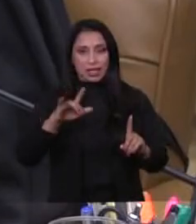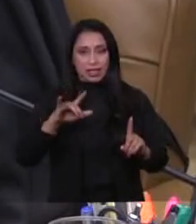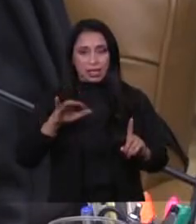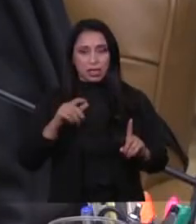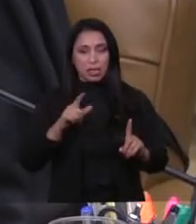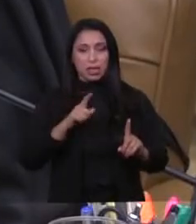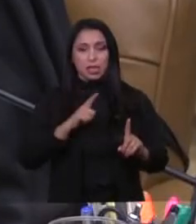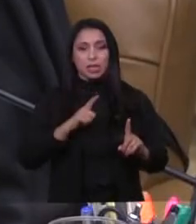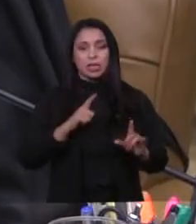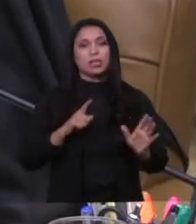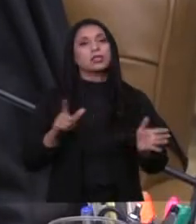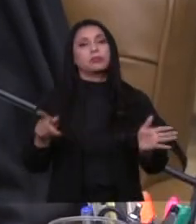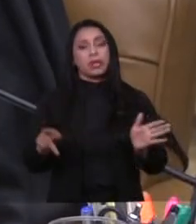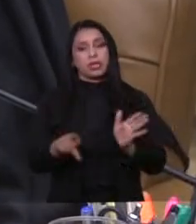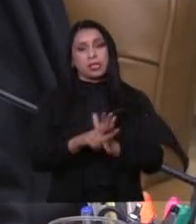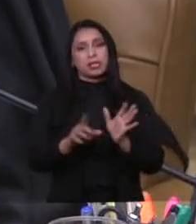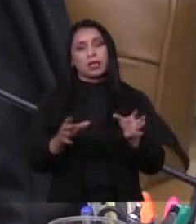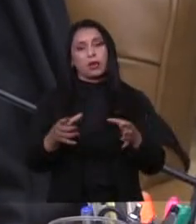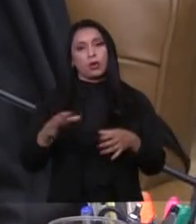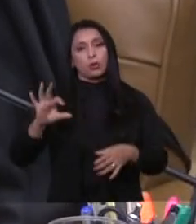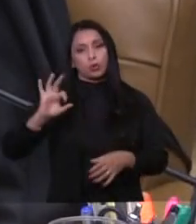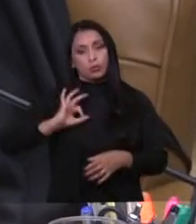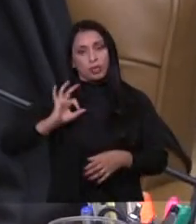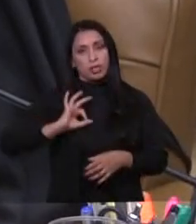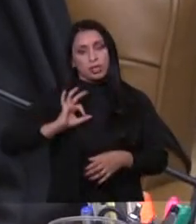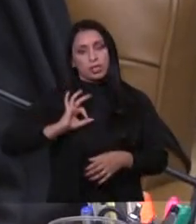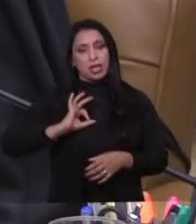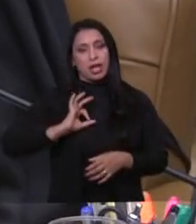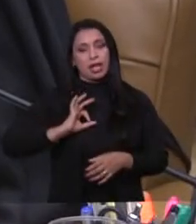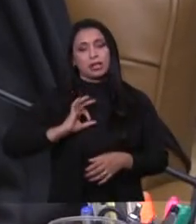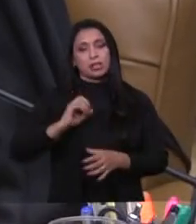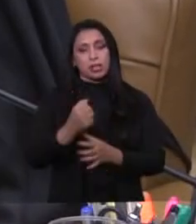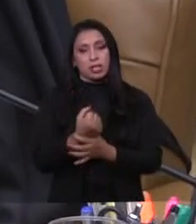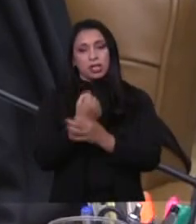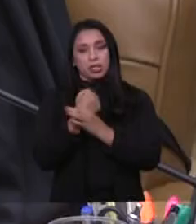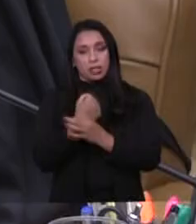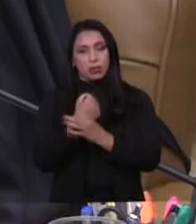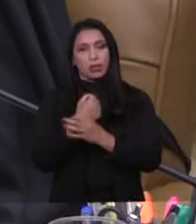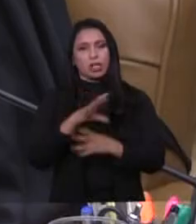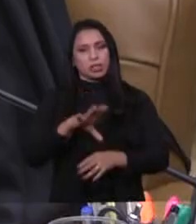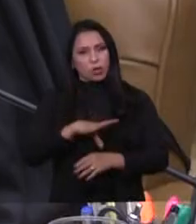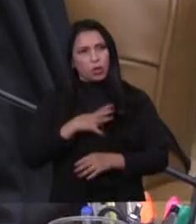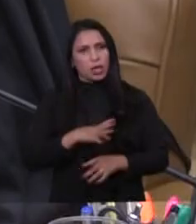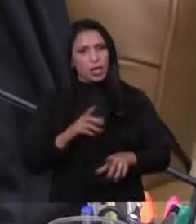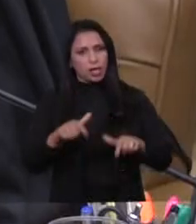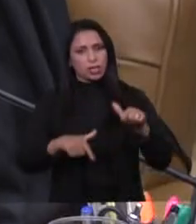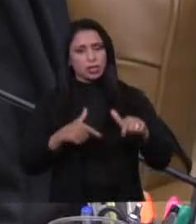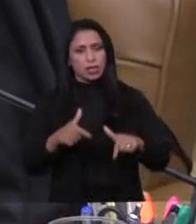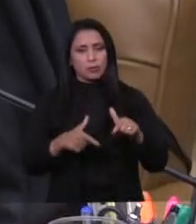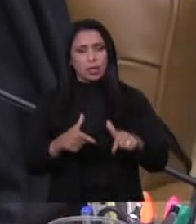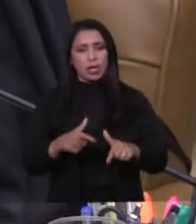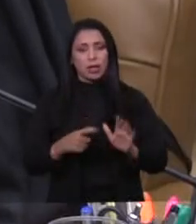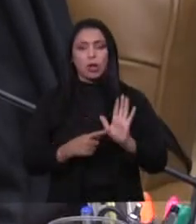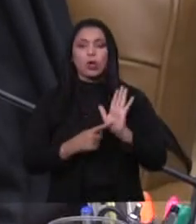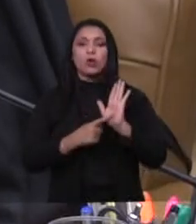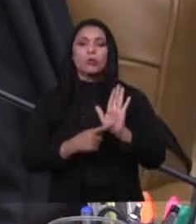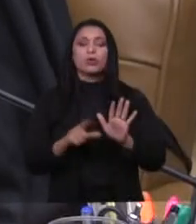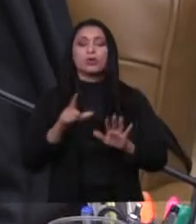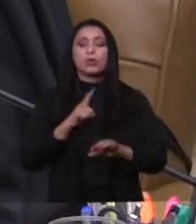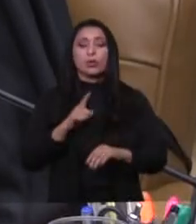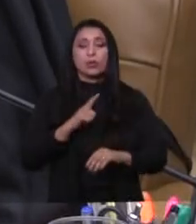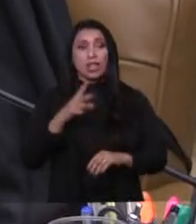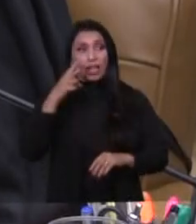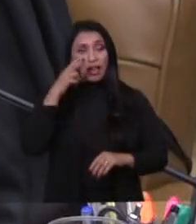integrante das forças de segurança que corajosamente atuaram na fatídica tarde, foi clara e expressa ao afirmar que